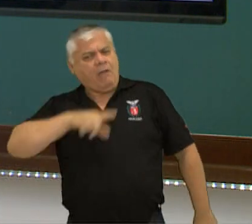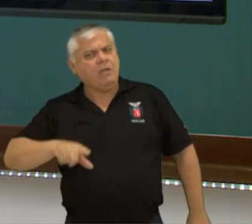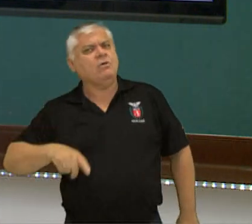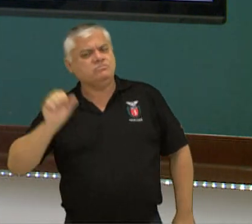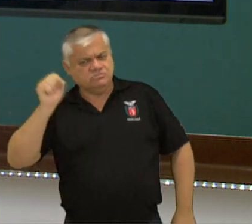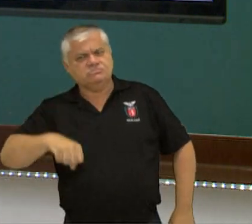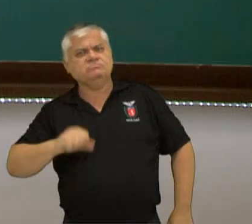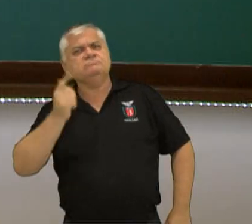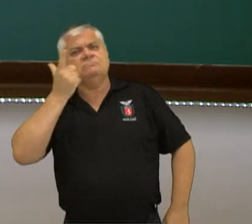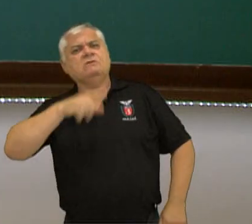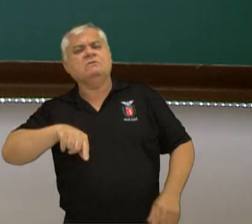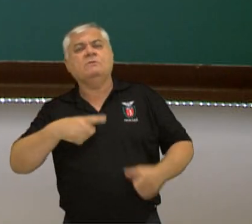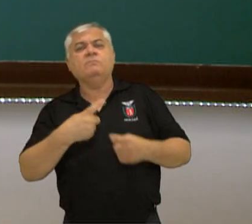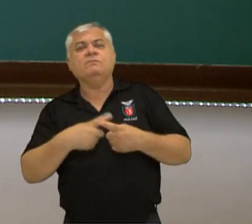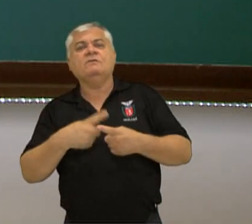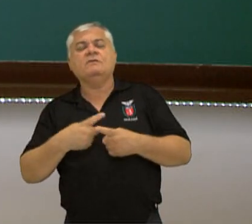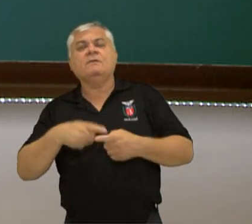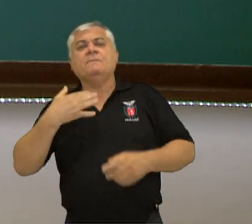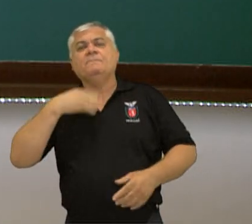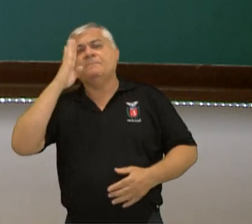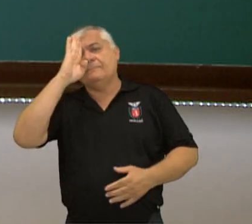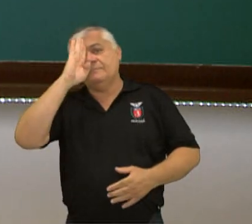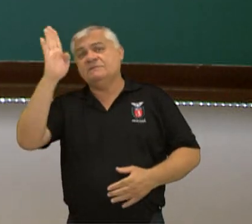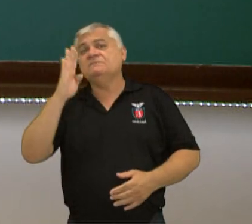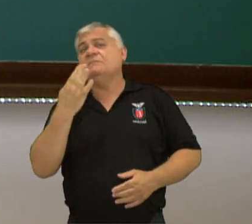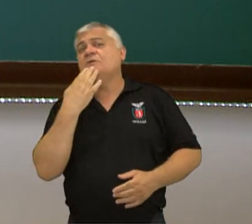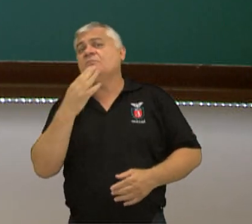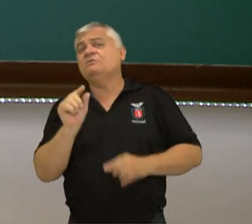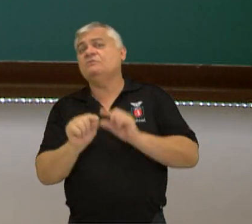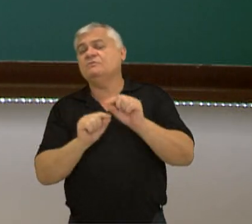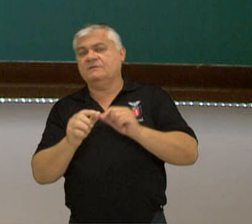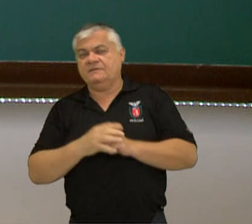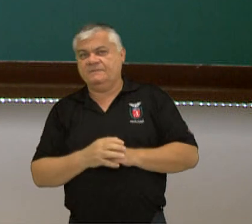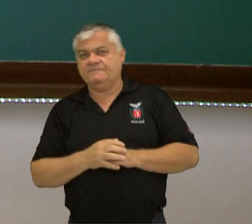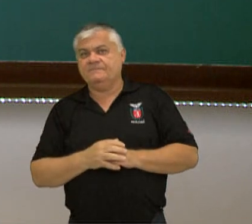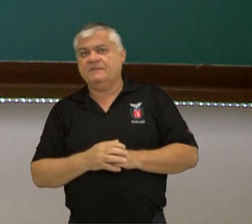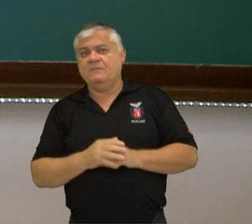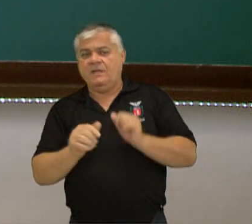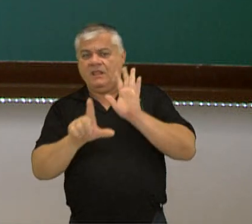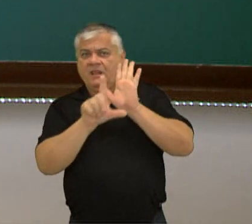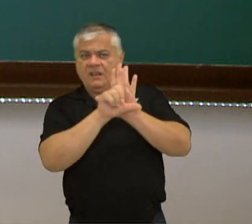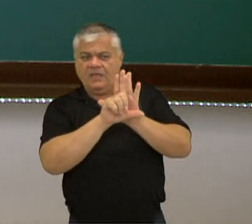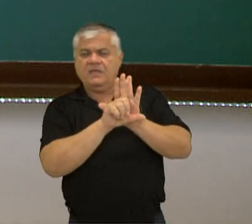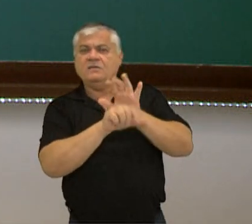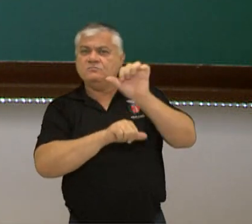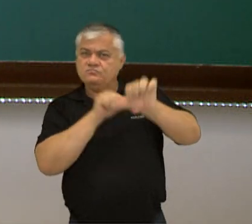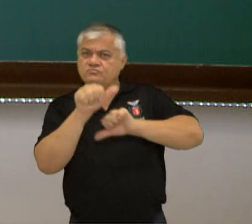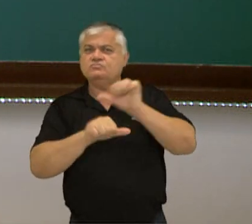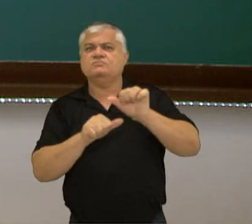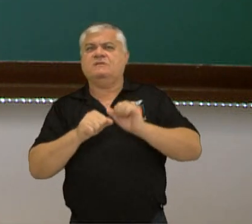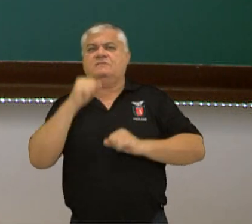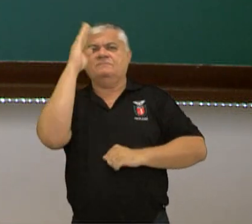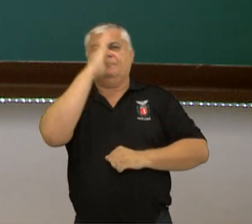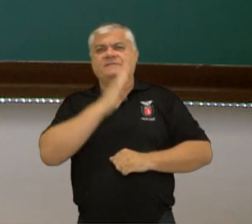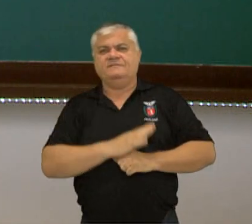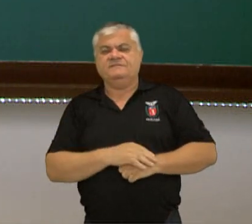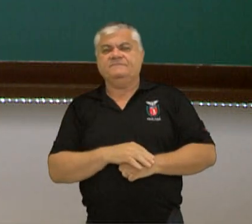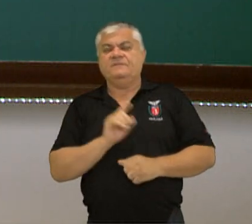dessa disputa, porque o principal pedido, uma Constituição para o país. E